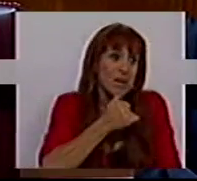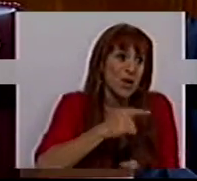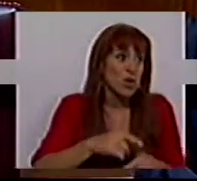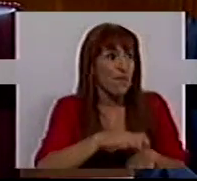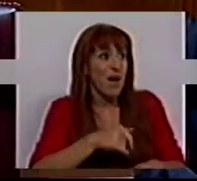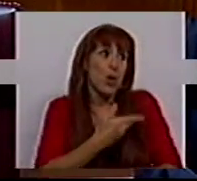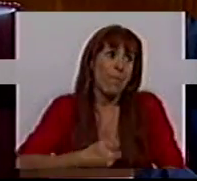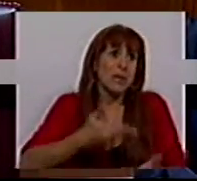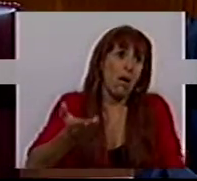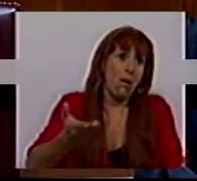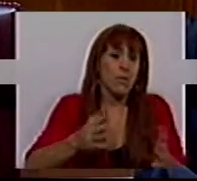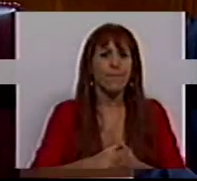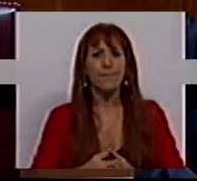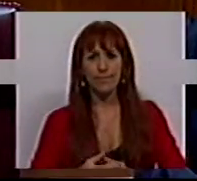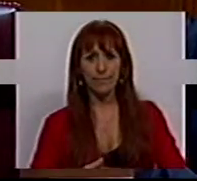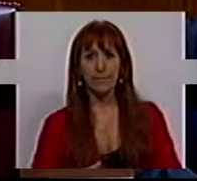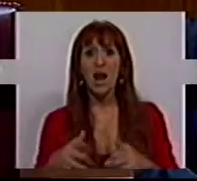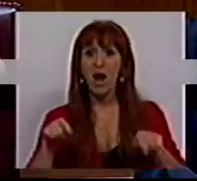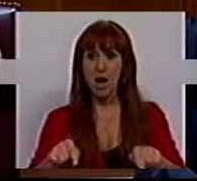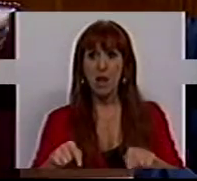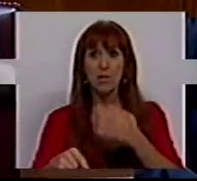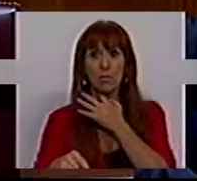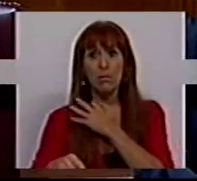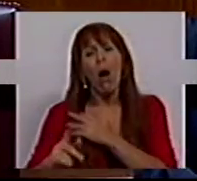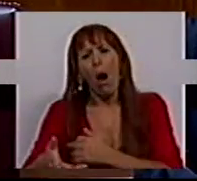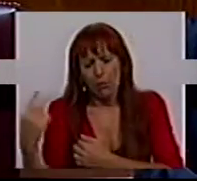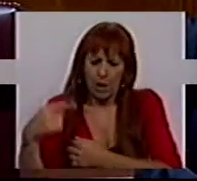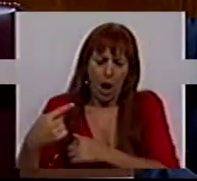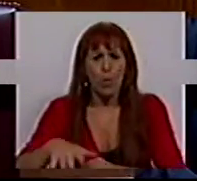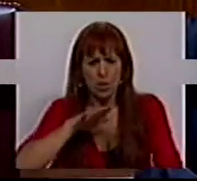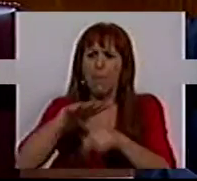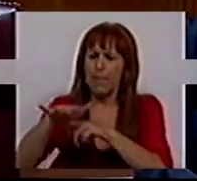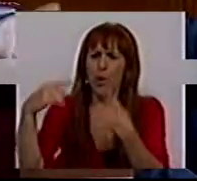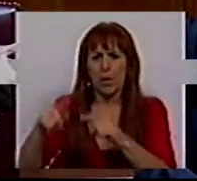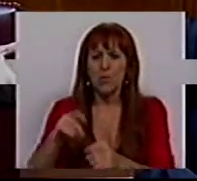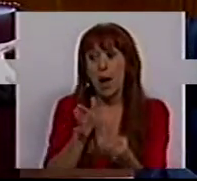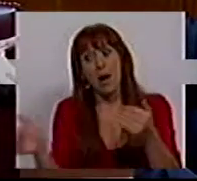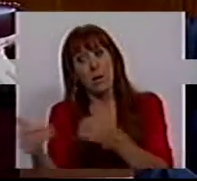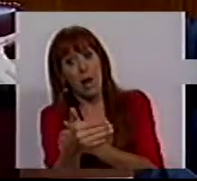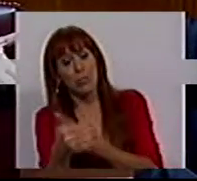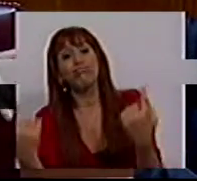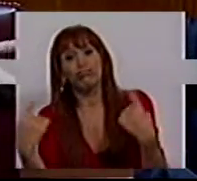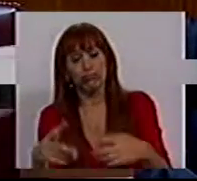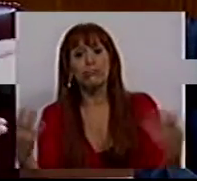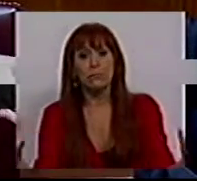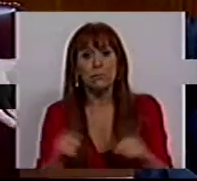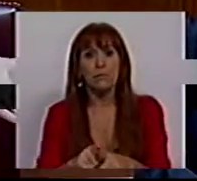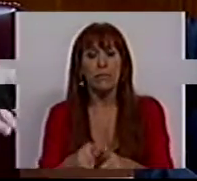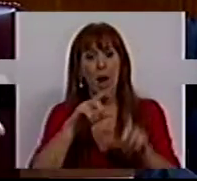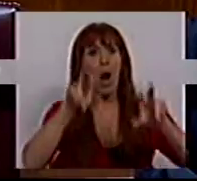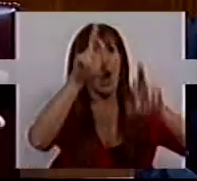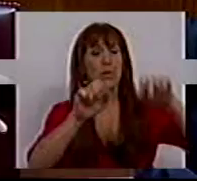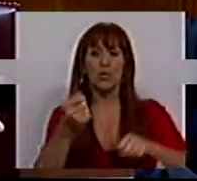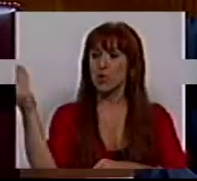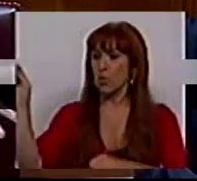decisões que foram tomadas no passado. E isso tem, com certeza, reflexos indiretos para o acionista